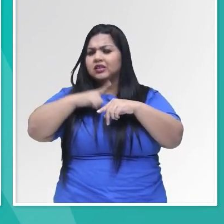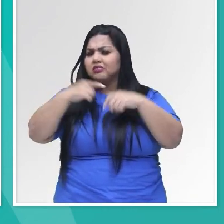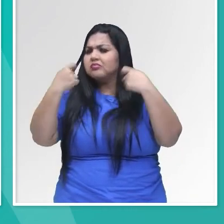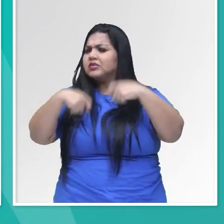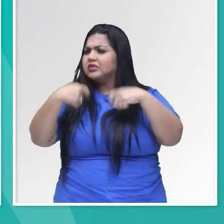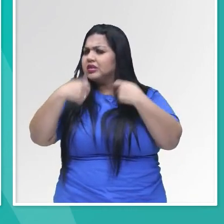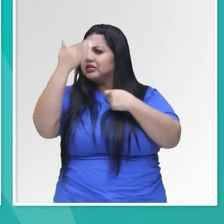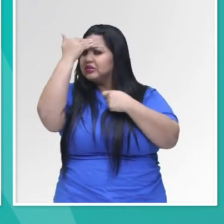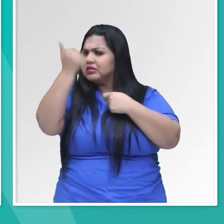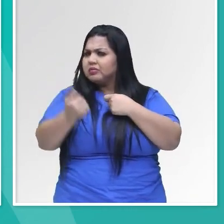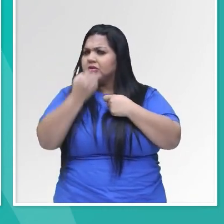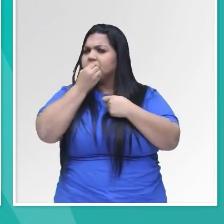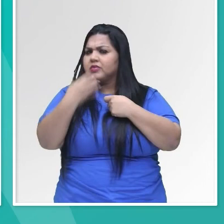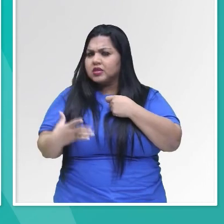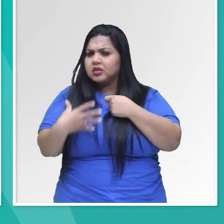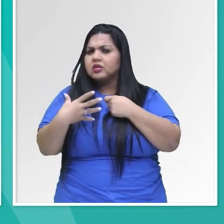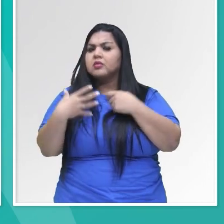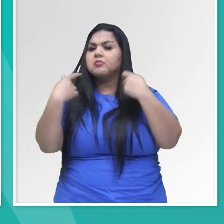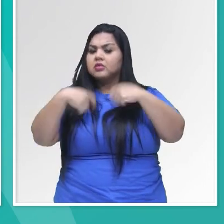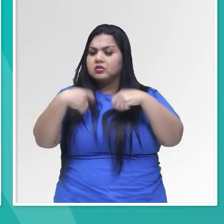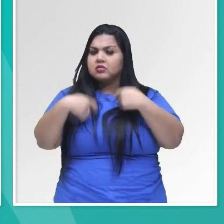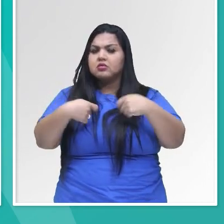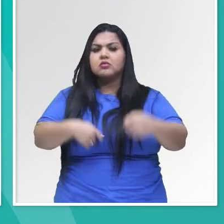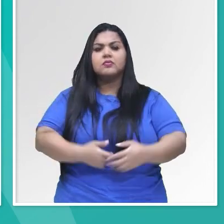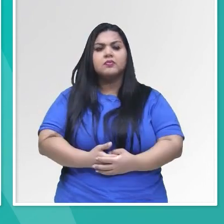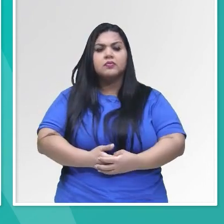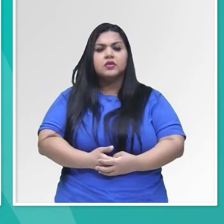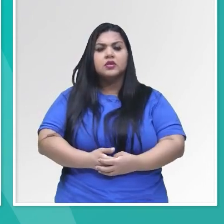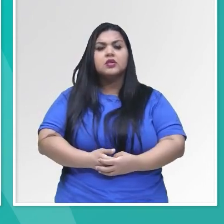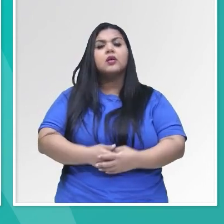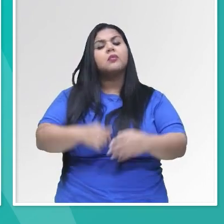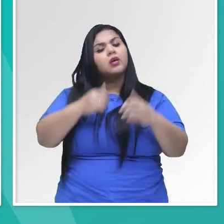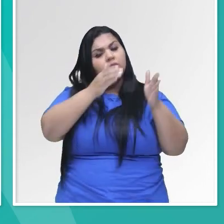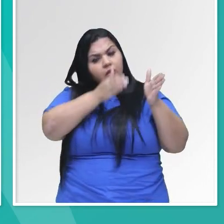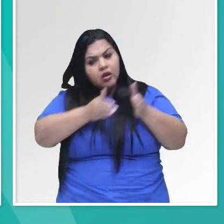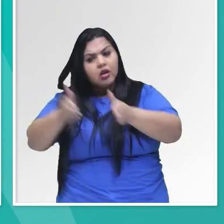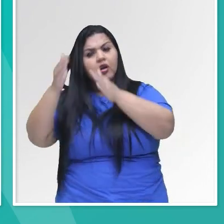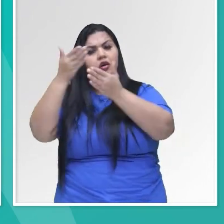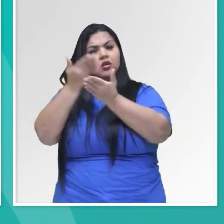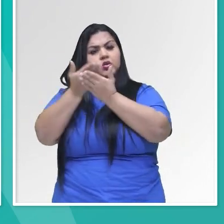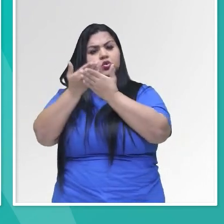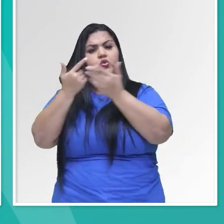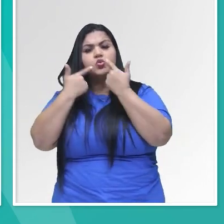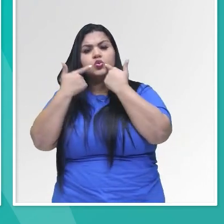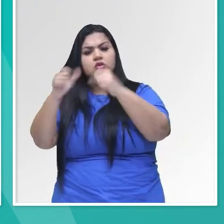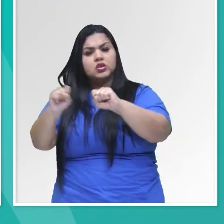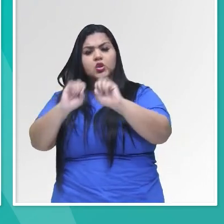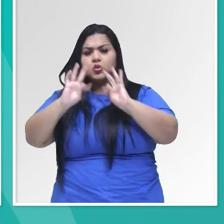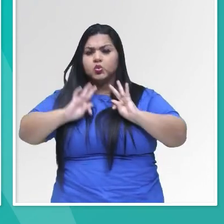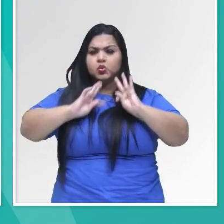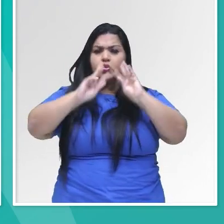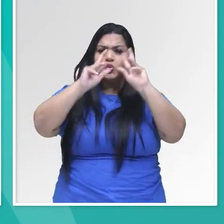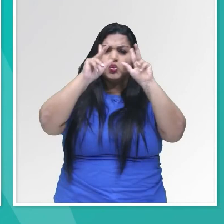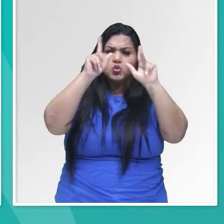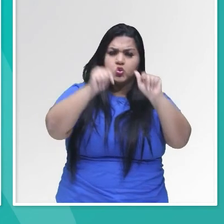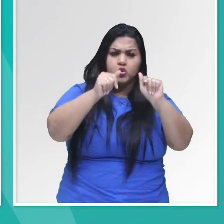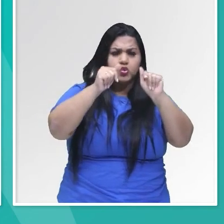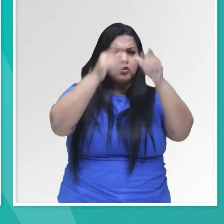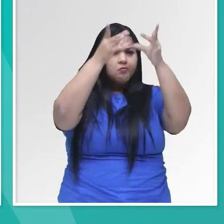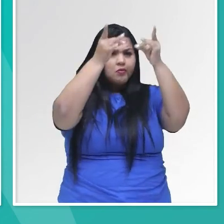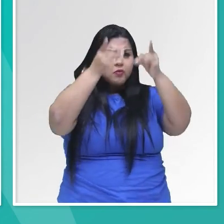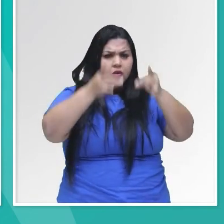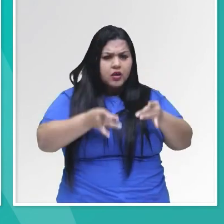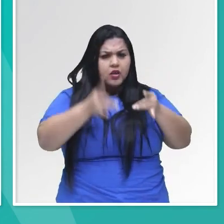domínio. Tá bom? Nós temos que ter um bom domínio para poder avançar nos estudos linguísticos. Tudo o que nós fizemos, tudo